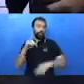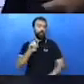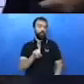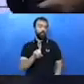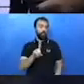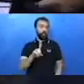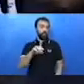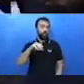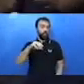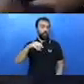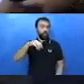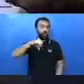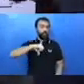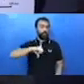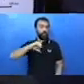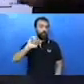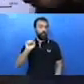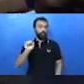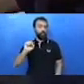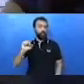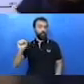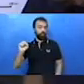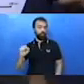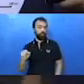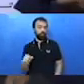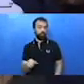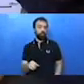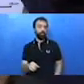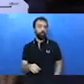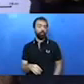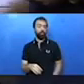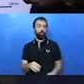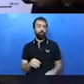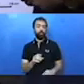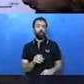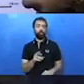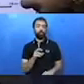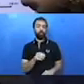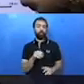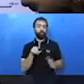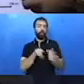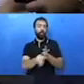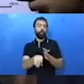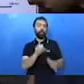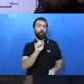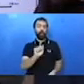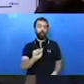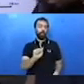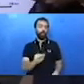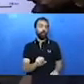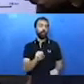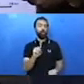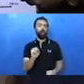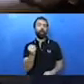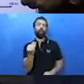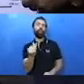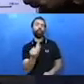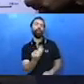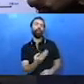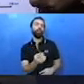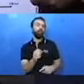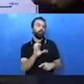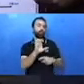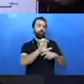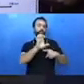em 1988. Letra A. Quantas unidades federativas há nesse mapa?